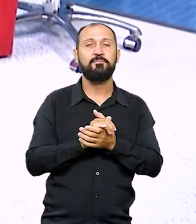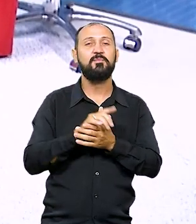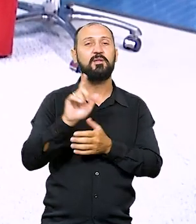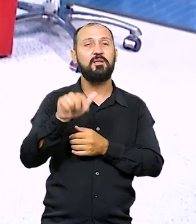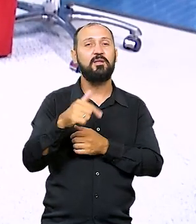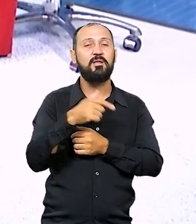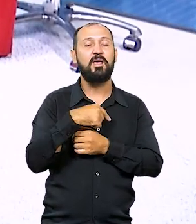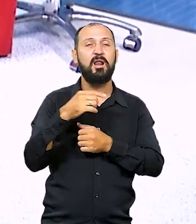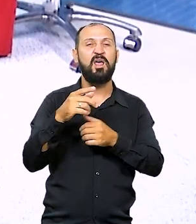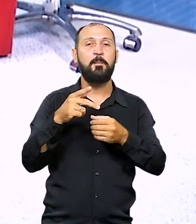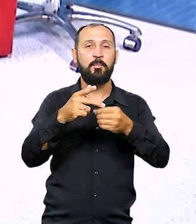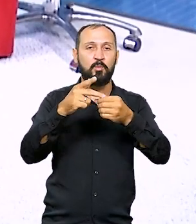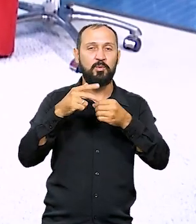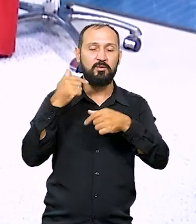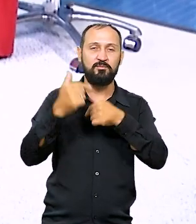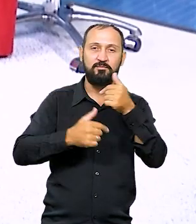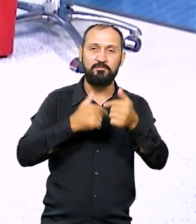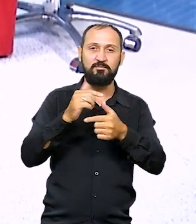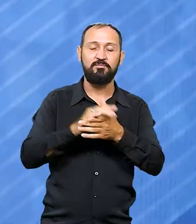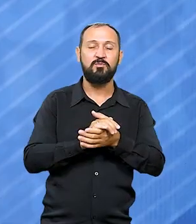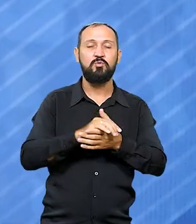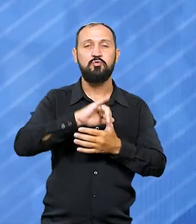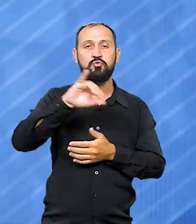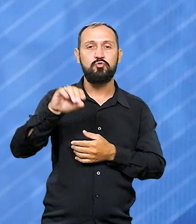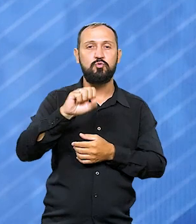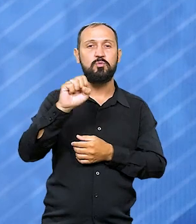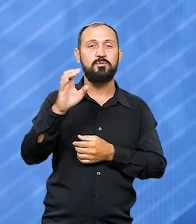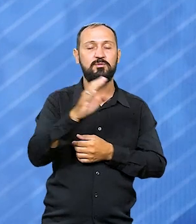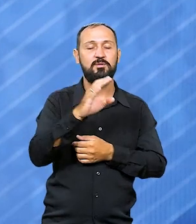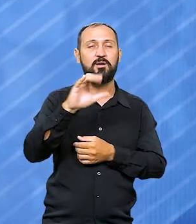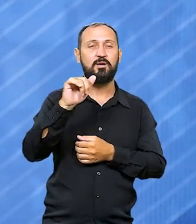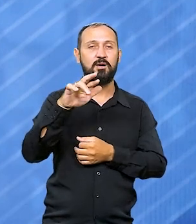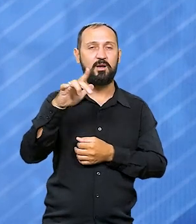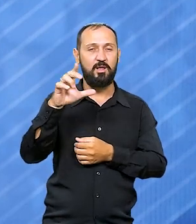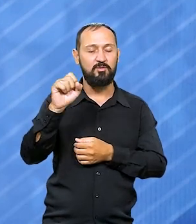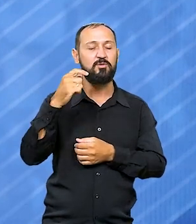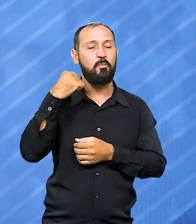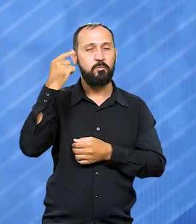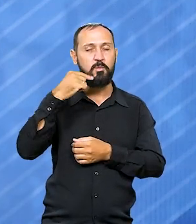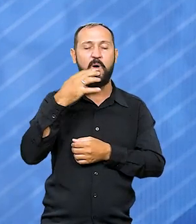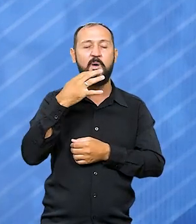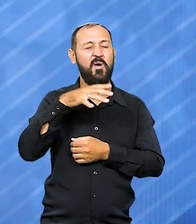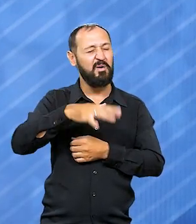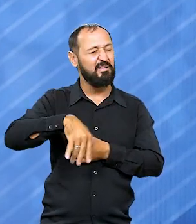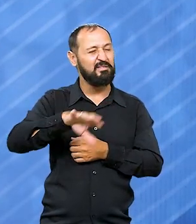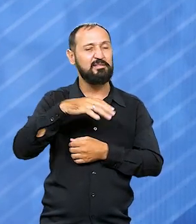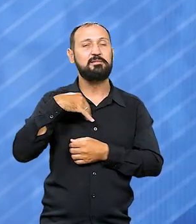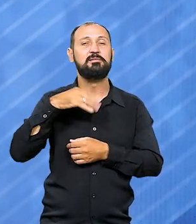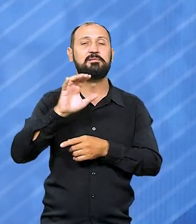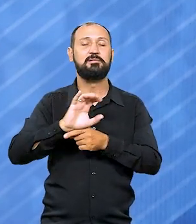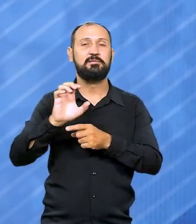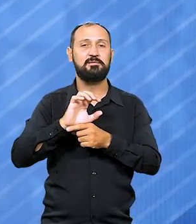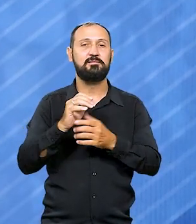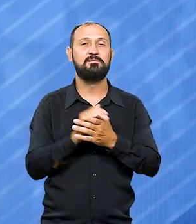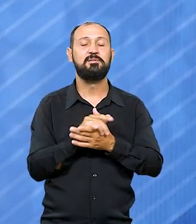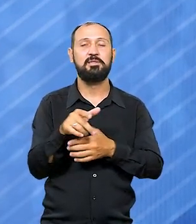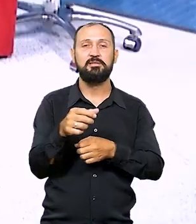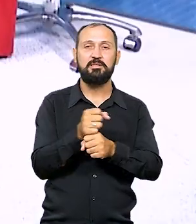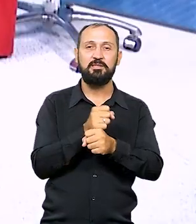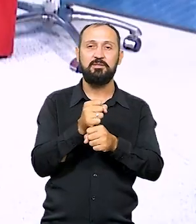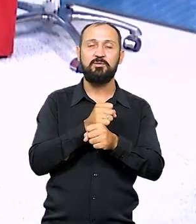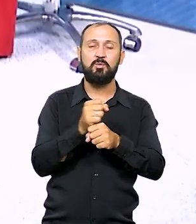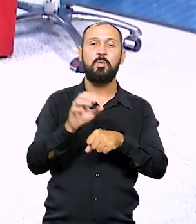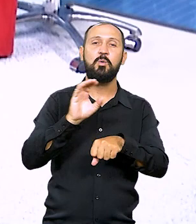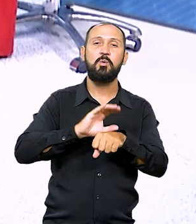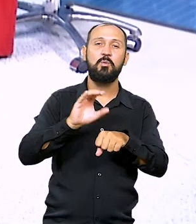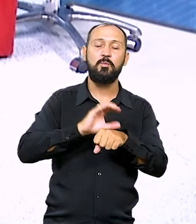Rezende, que é procuradora do trabalho, e o Dr. José Carlos Manhambusco, advogado já conhecidíssimo aqui no estado. E